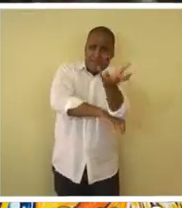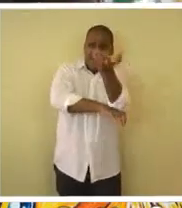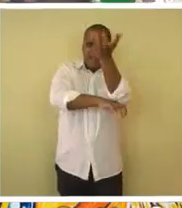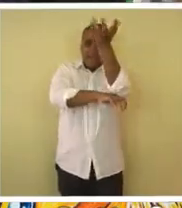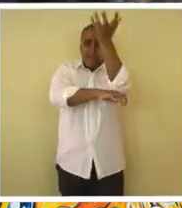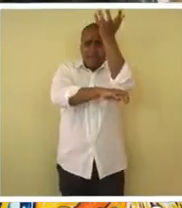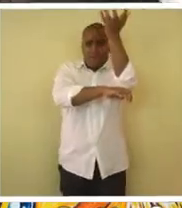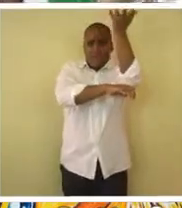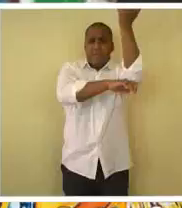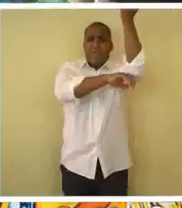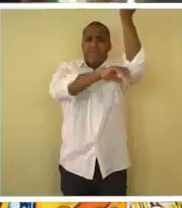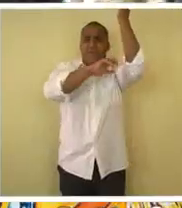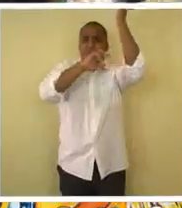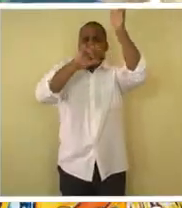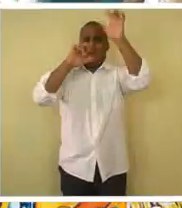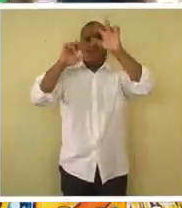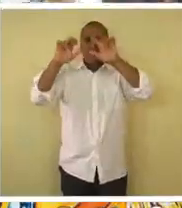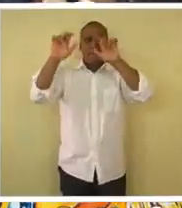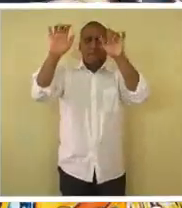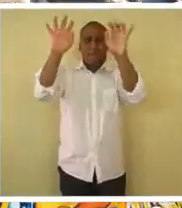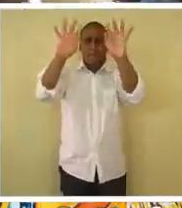nação que é feliz